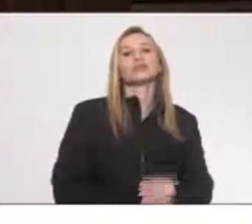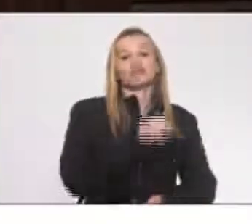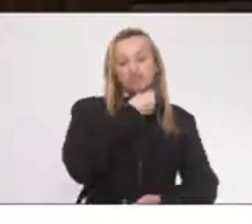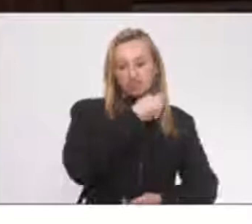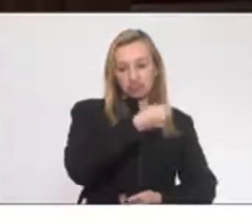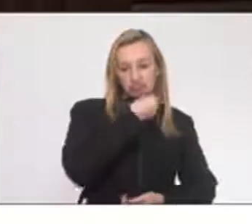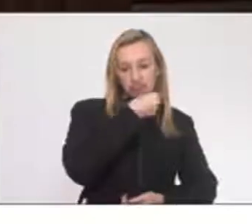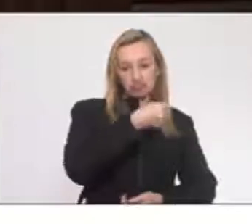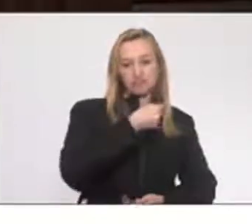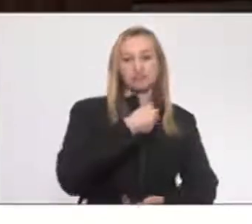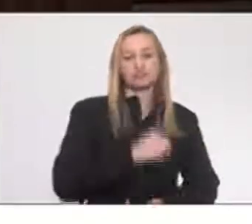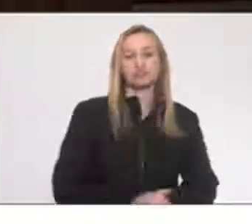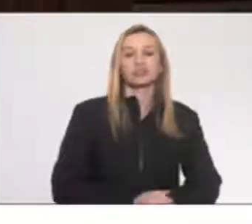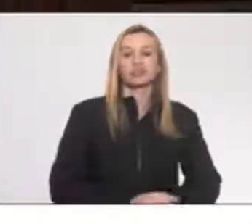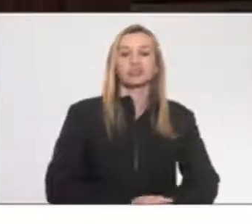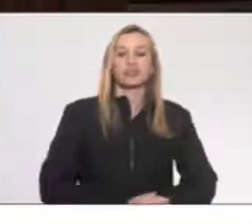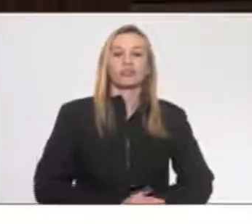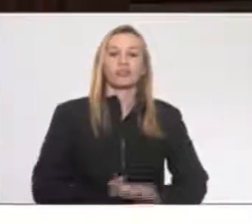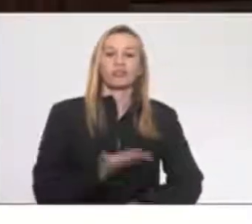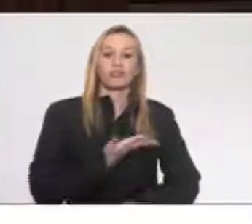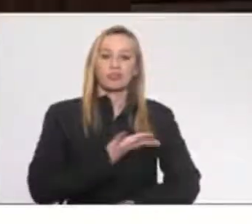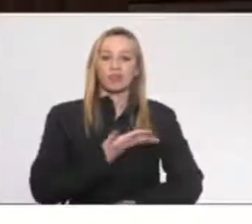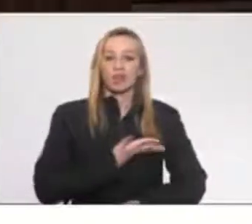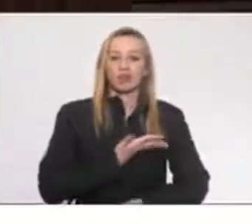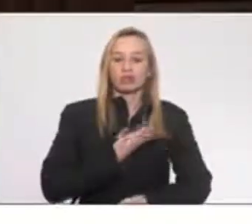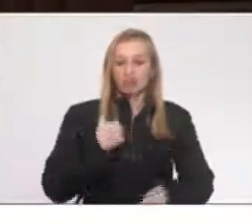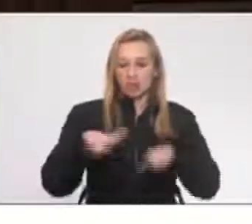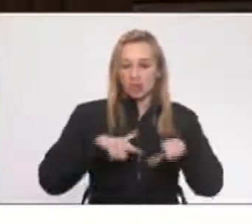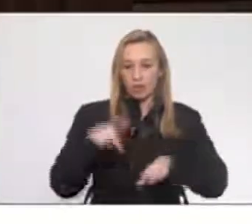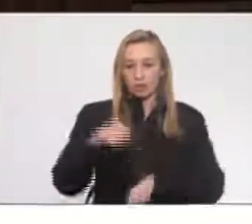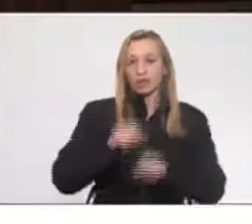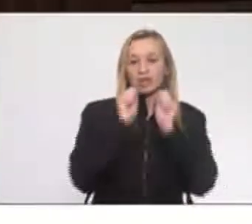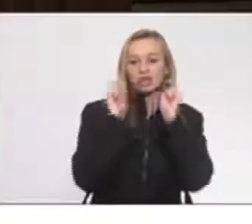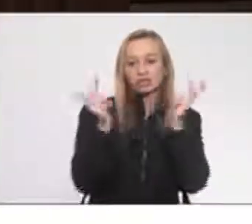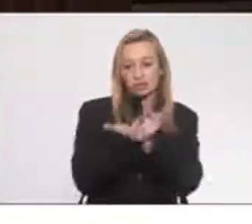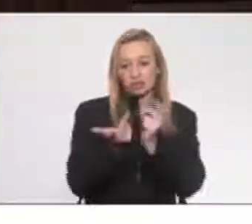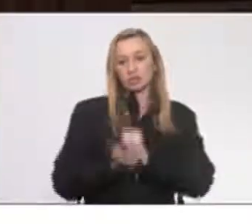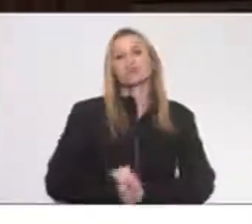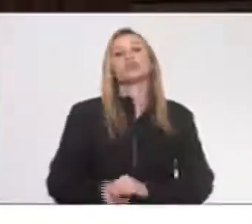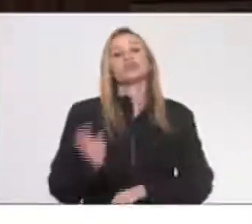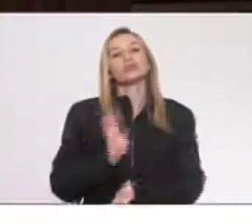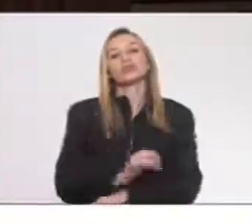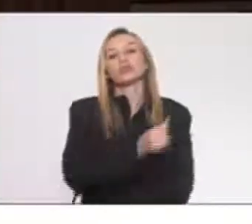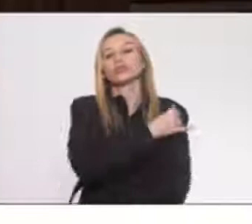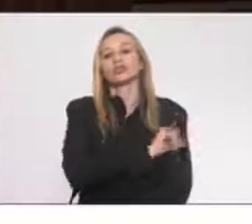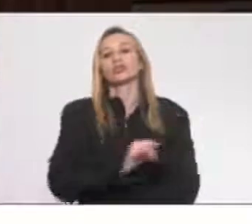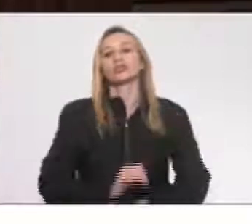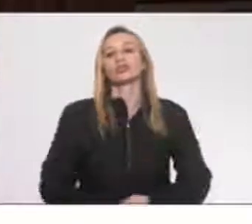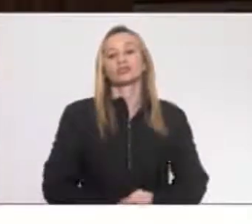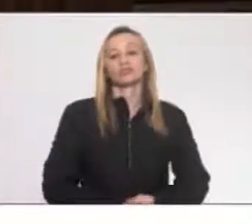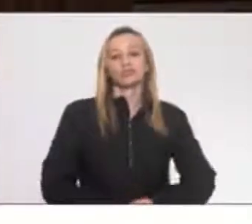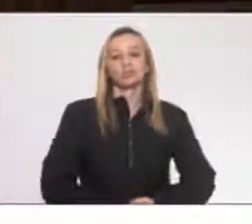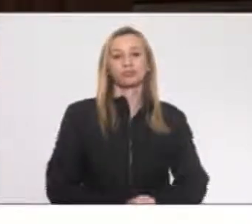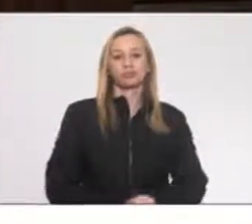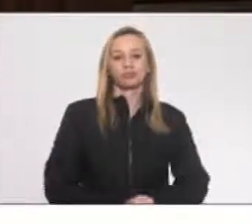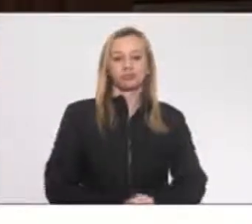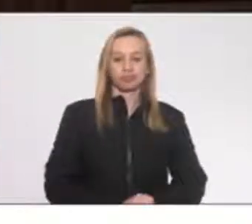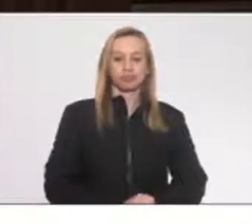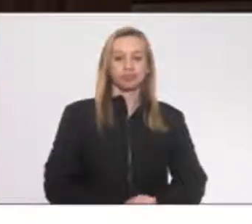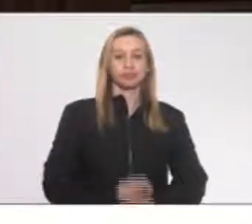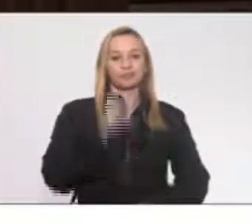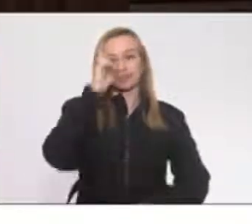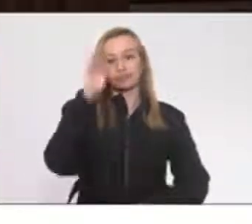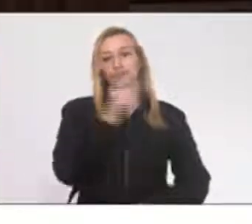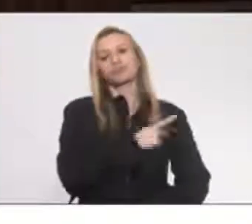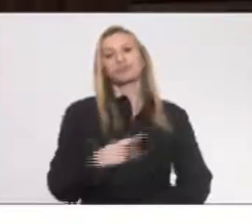imprensa e colegas que trabalham aqui na Assembleia Legislativa do Estado do Rio de Janeiro. Senhor presidente,